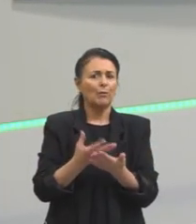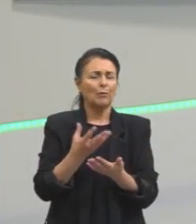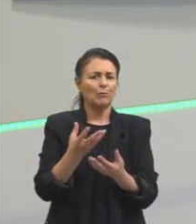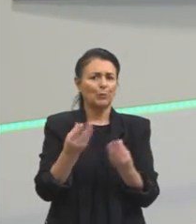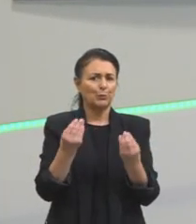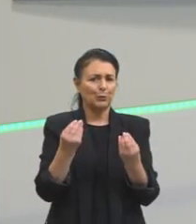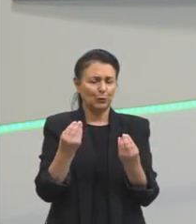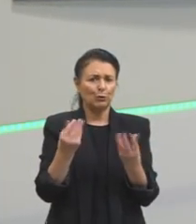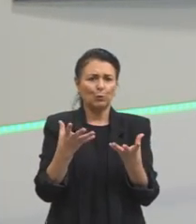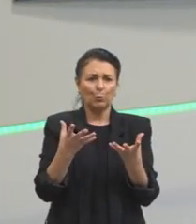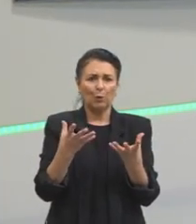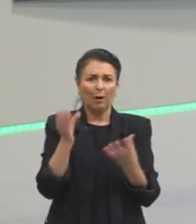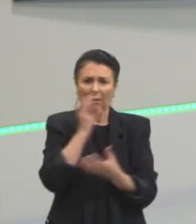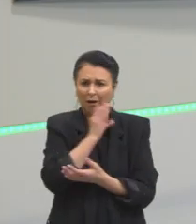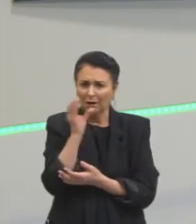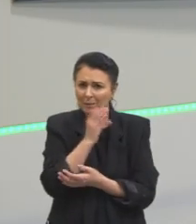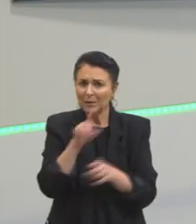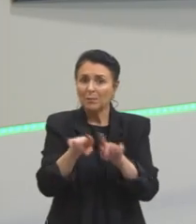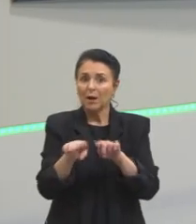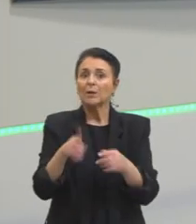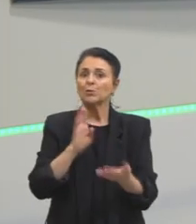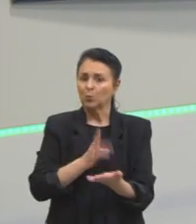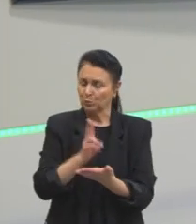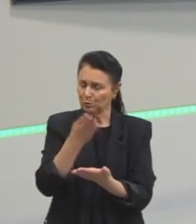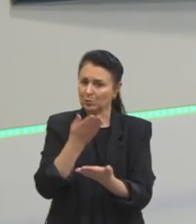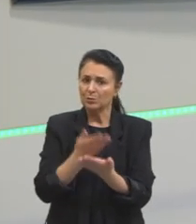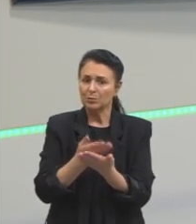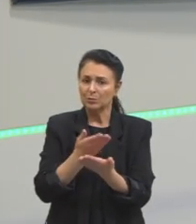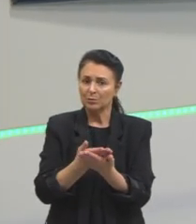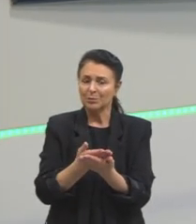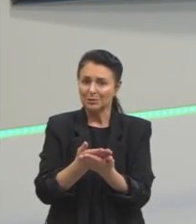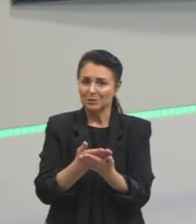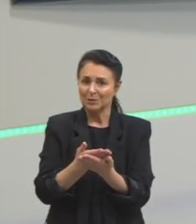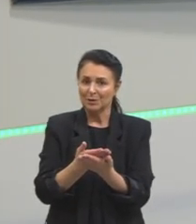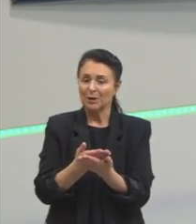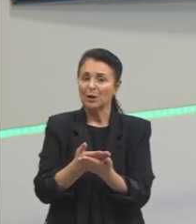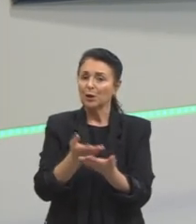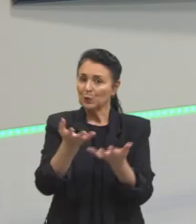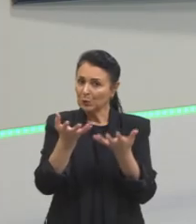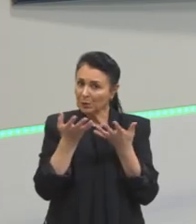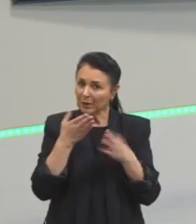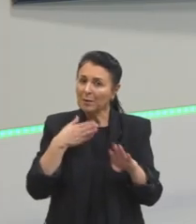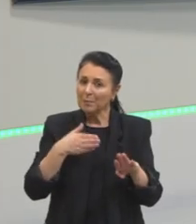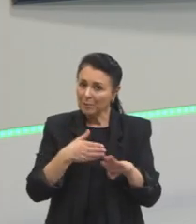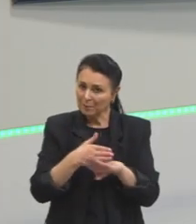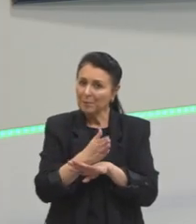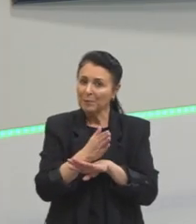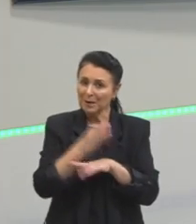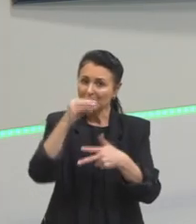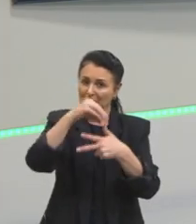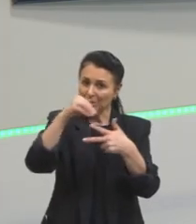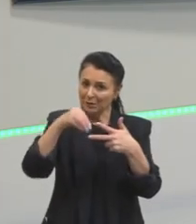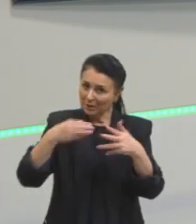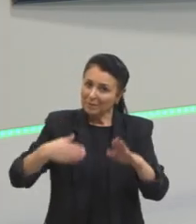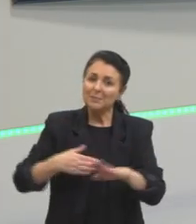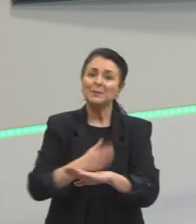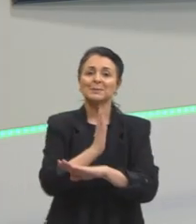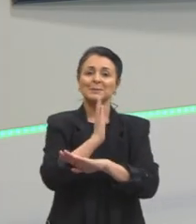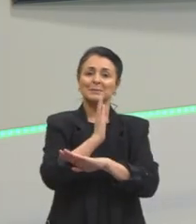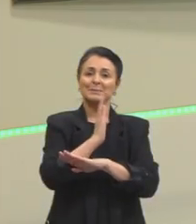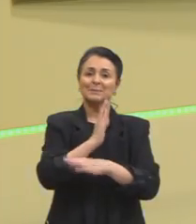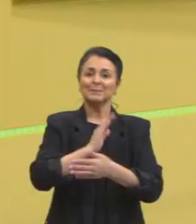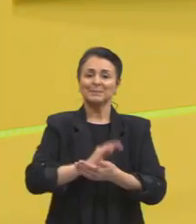é certo mas não deixa de estudar será autorizada vamos atrás dessa tua vaguinha e partiu